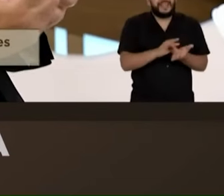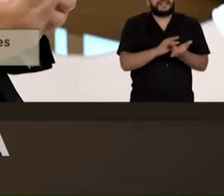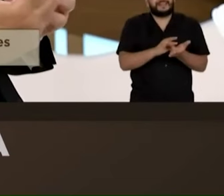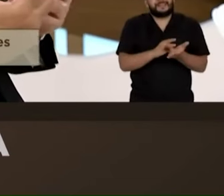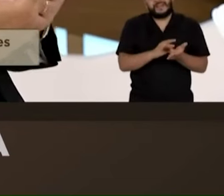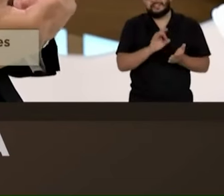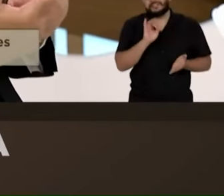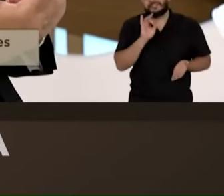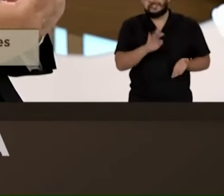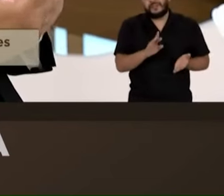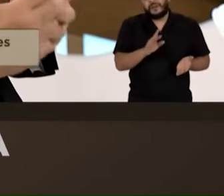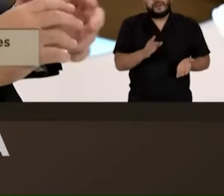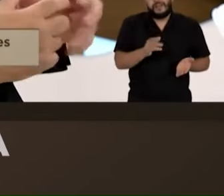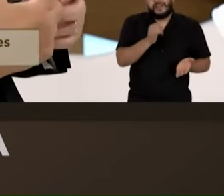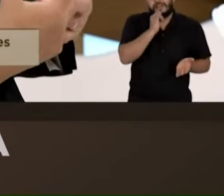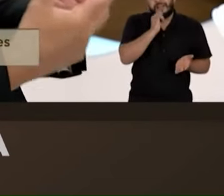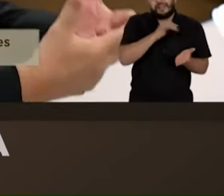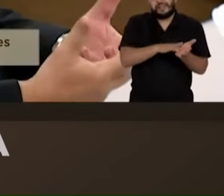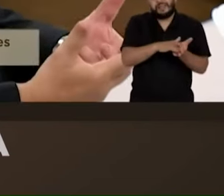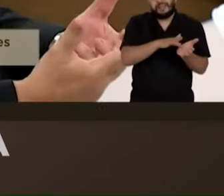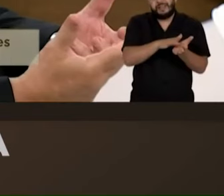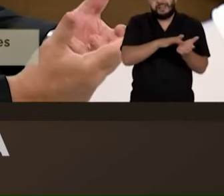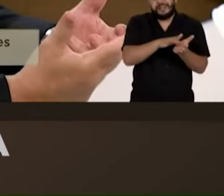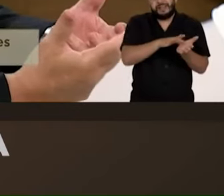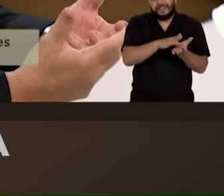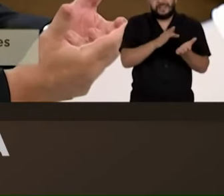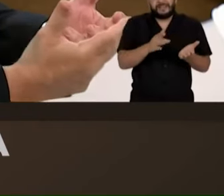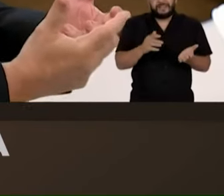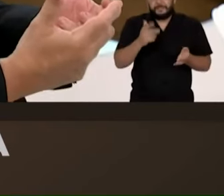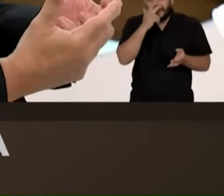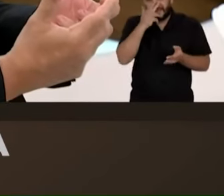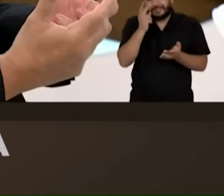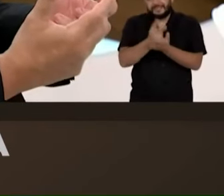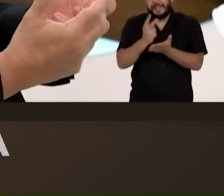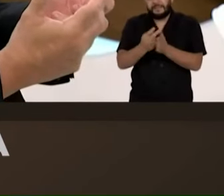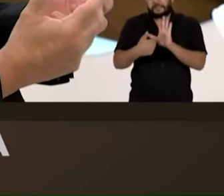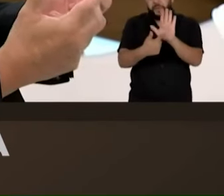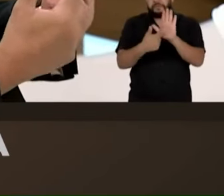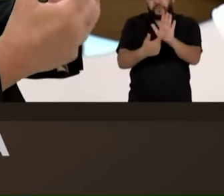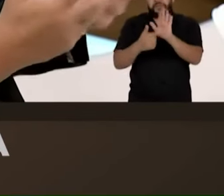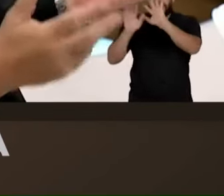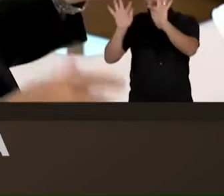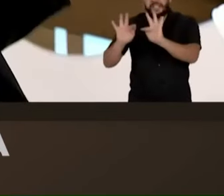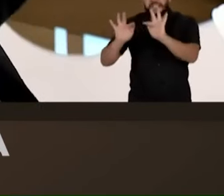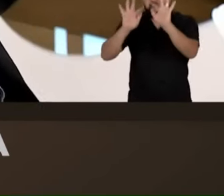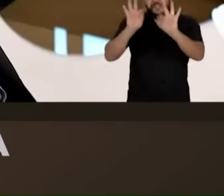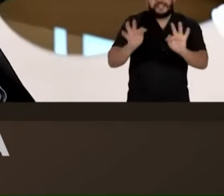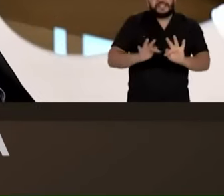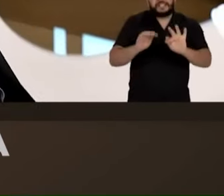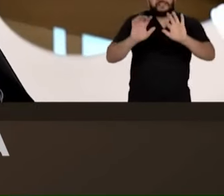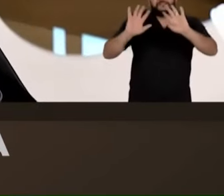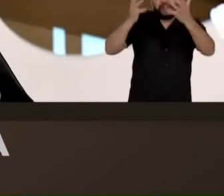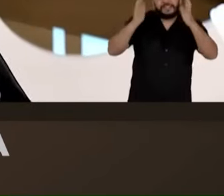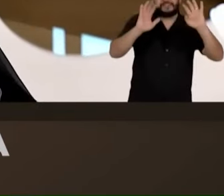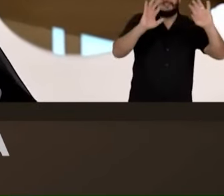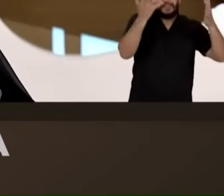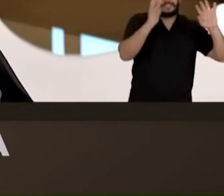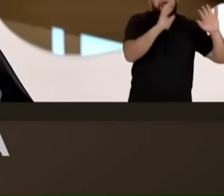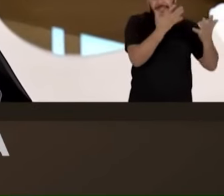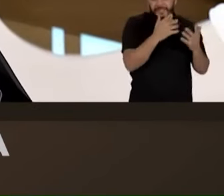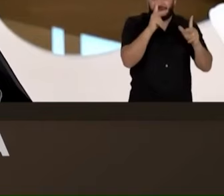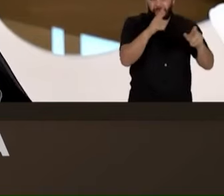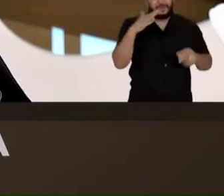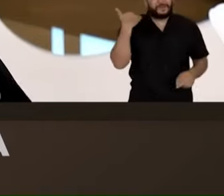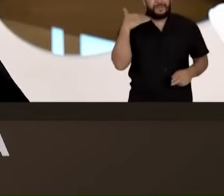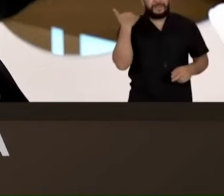Né? Isto é, uma exposição, né, de uma celebração contínua. Aquilo que, às vezes, o contrário de Caligari dizia isso, né,